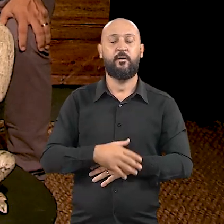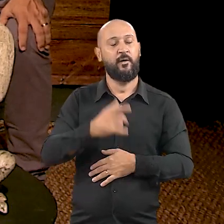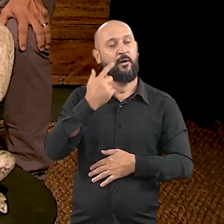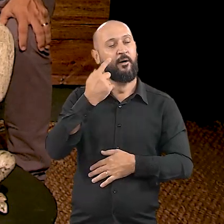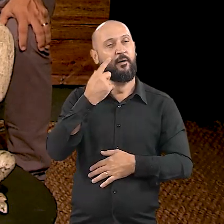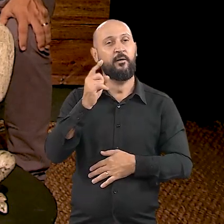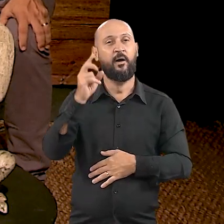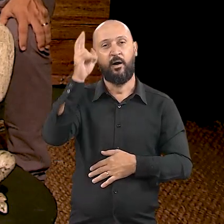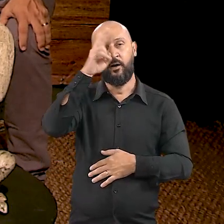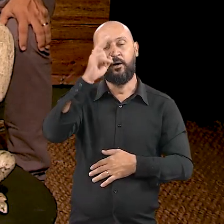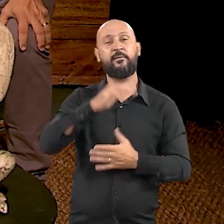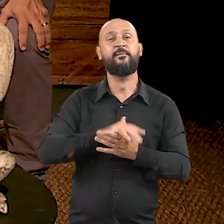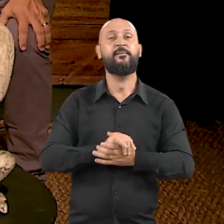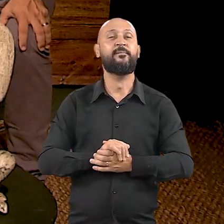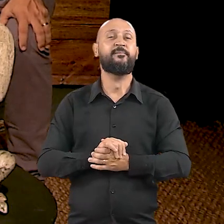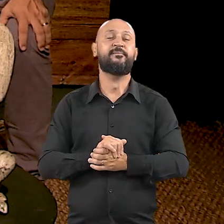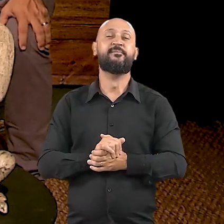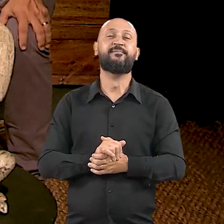deixa eu ver se eu leio.